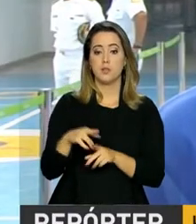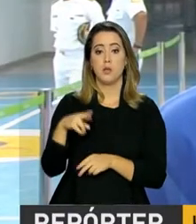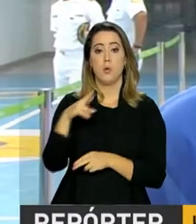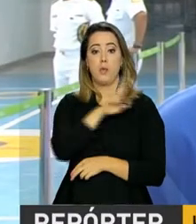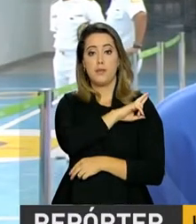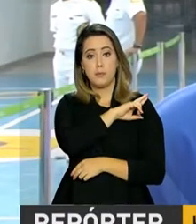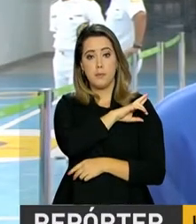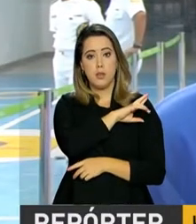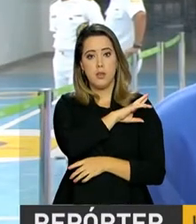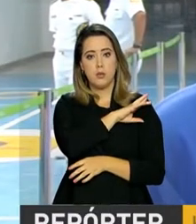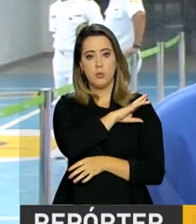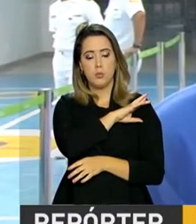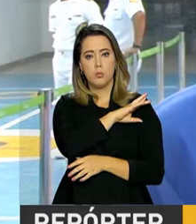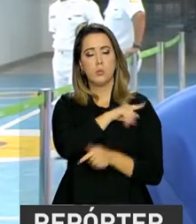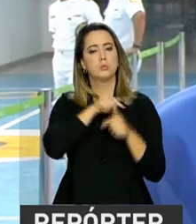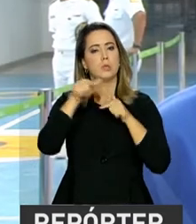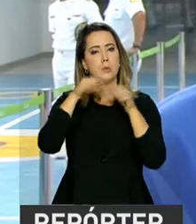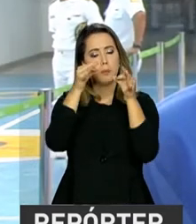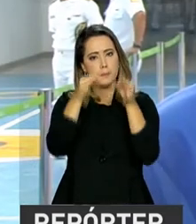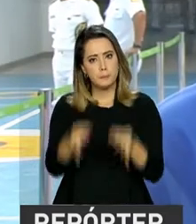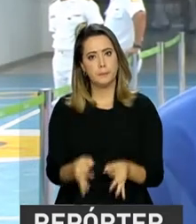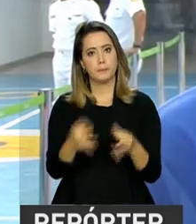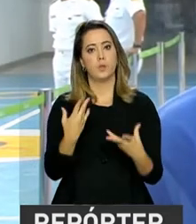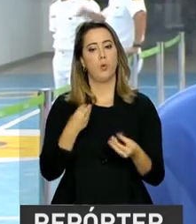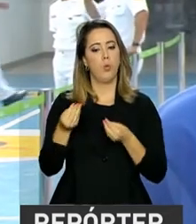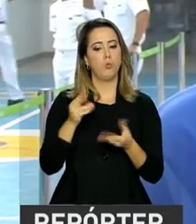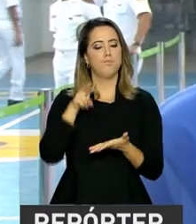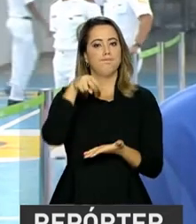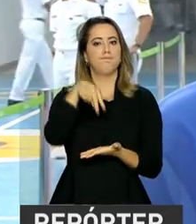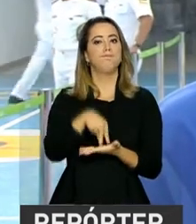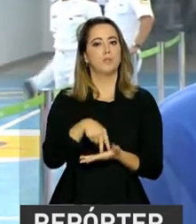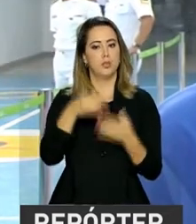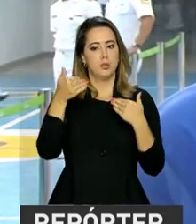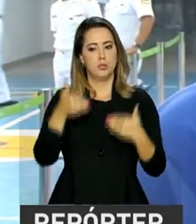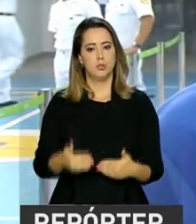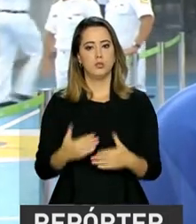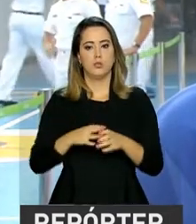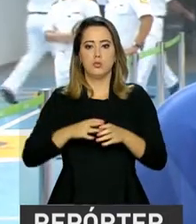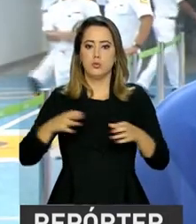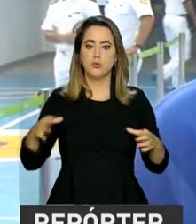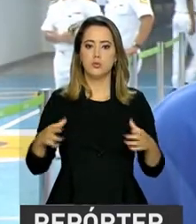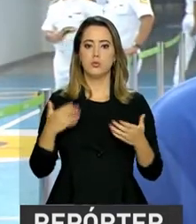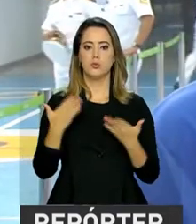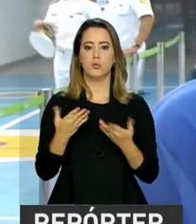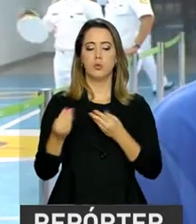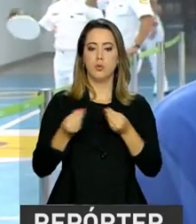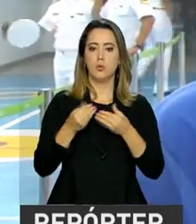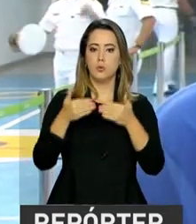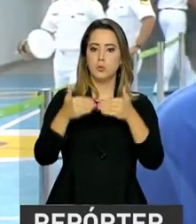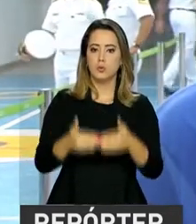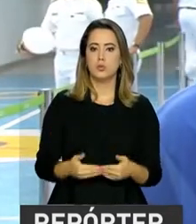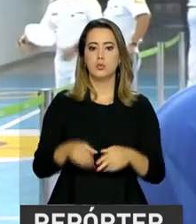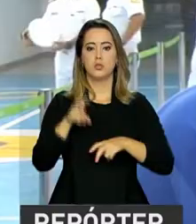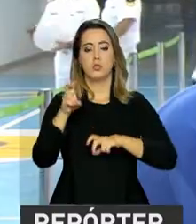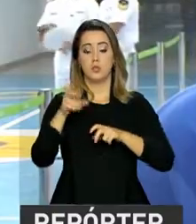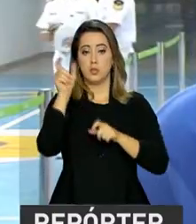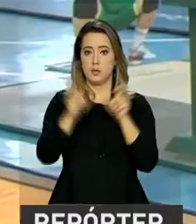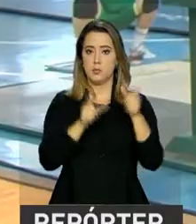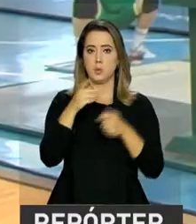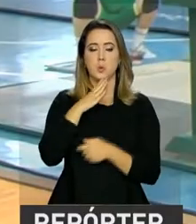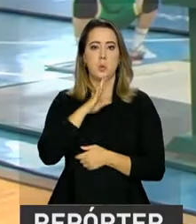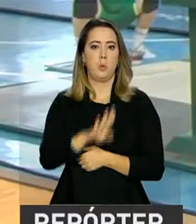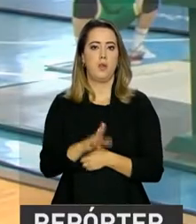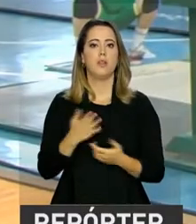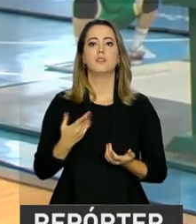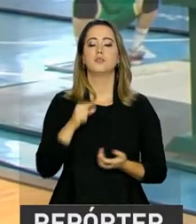disciplina, como se portar em eventos grandes, como se portar diante das pessoas que você não conhece.